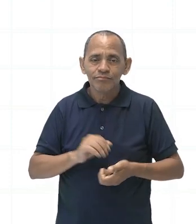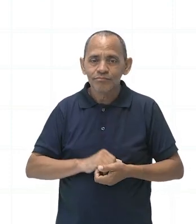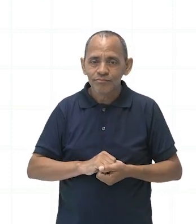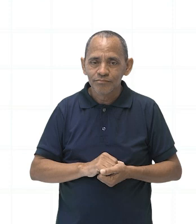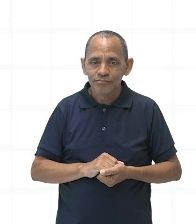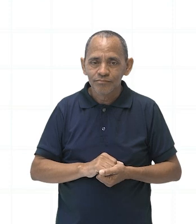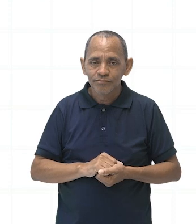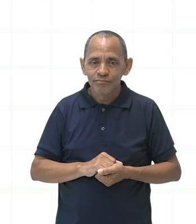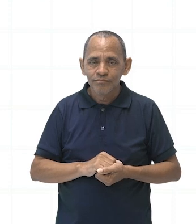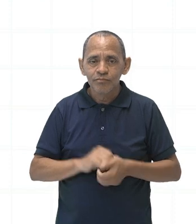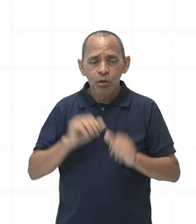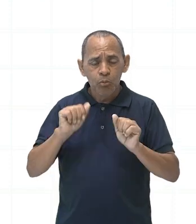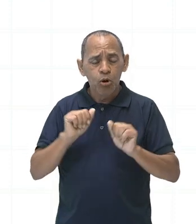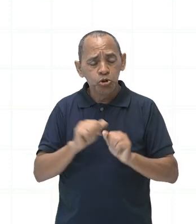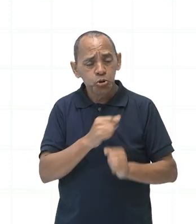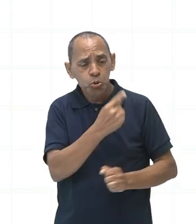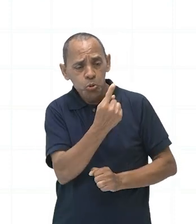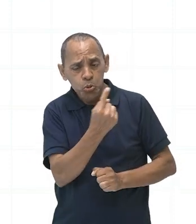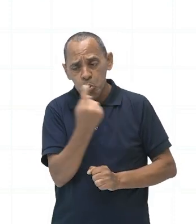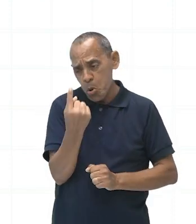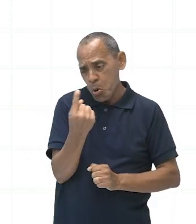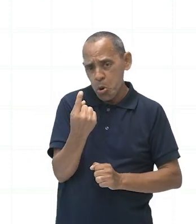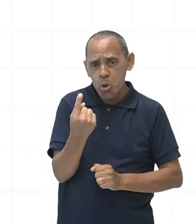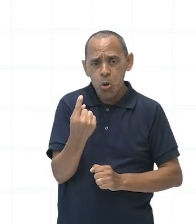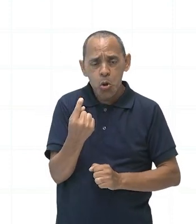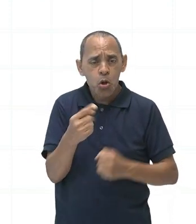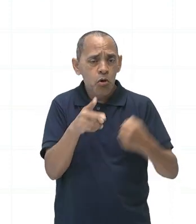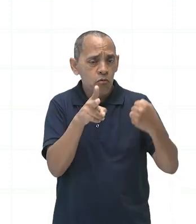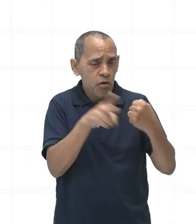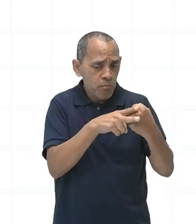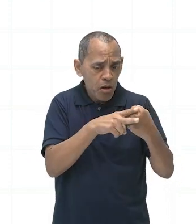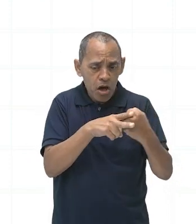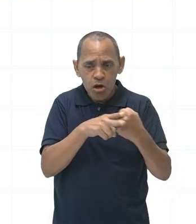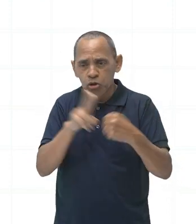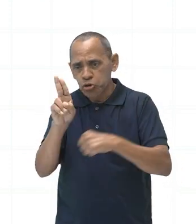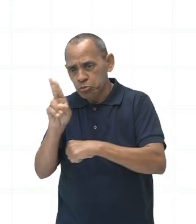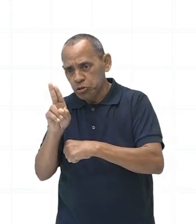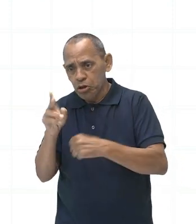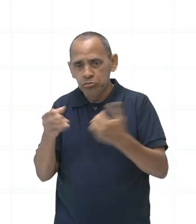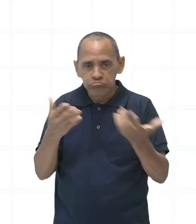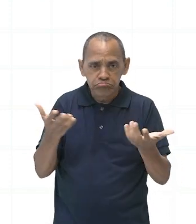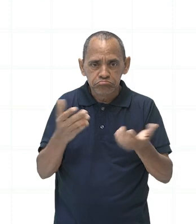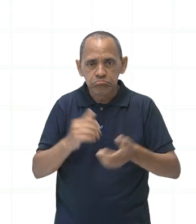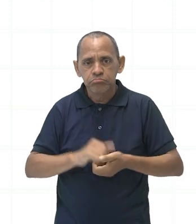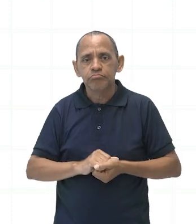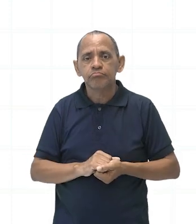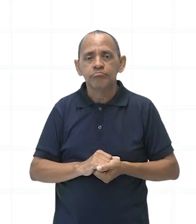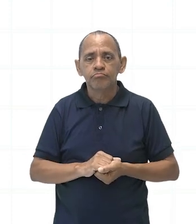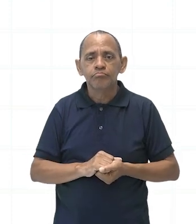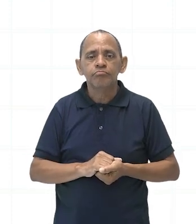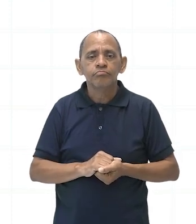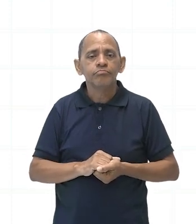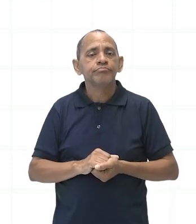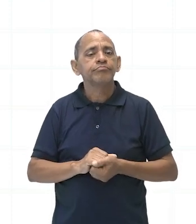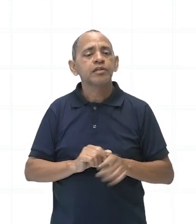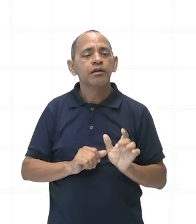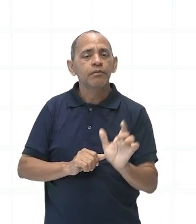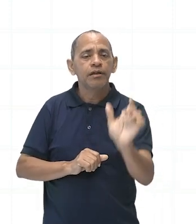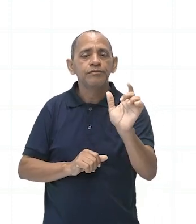E aí, ainda dentro desse meu predicado, eu tenho a palavra especializada. Opa, a palavra